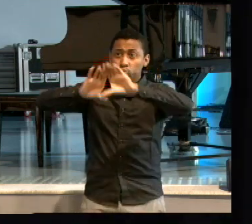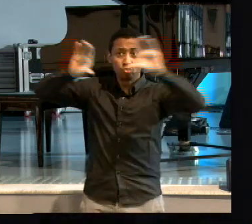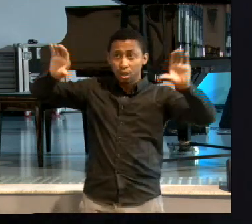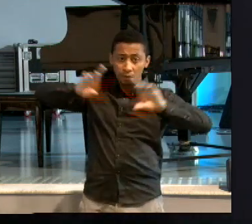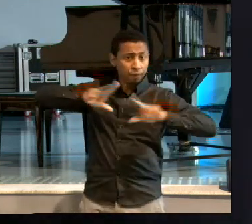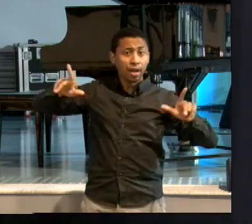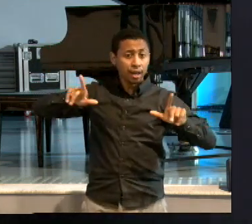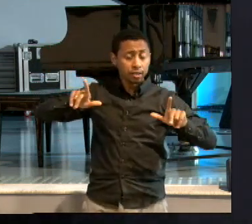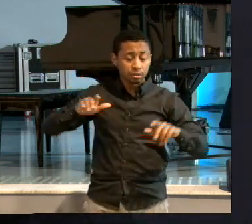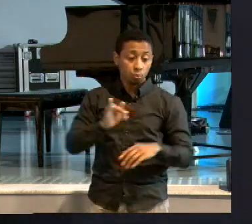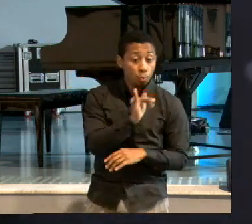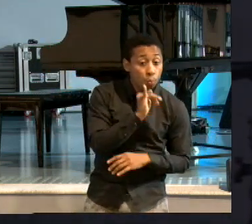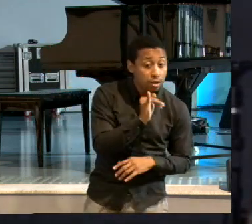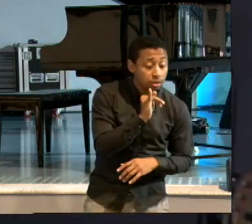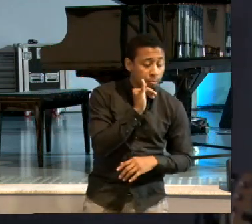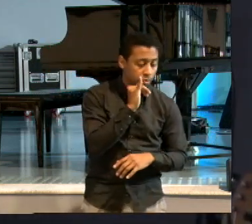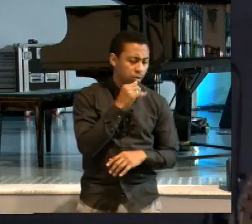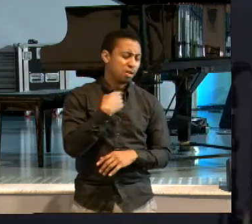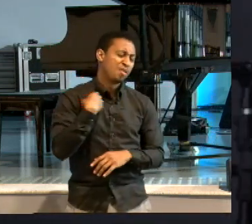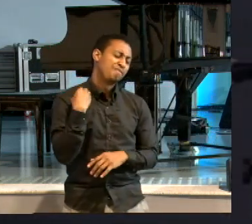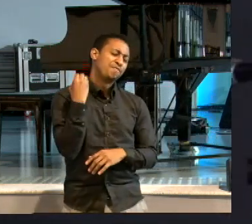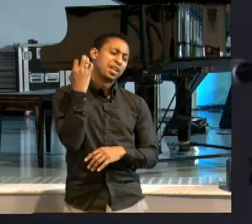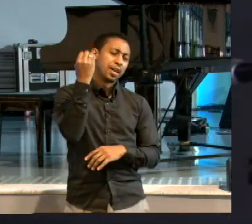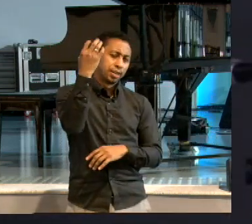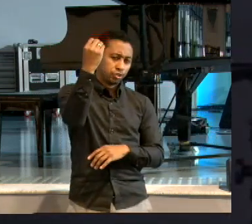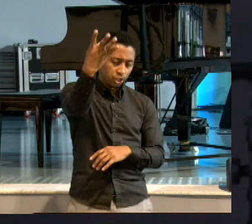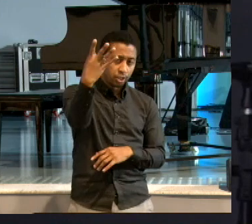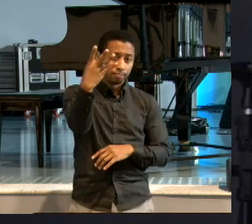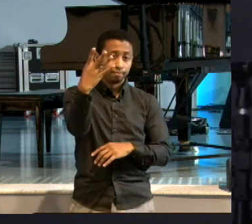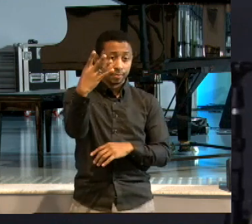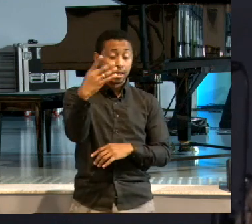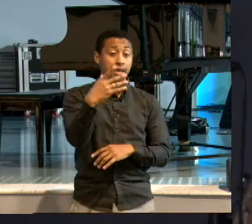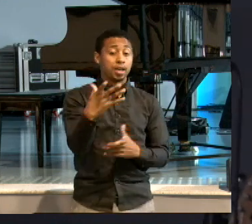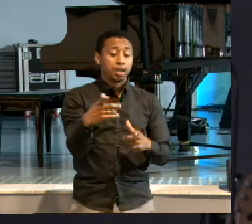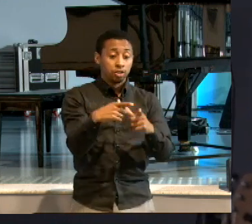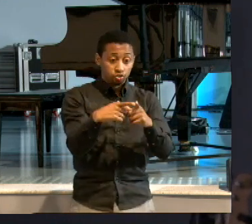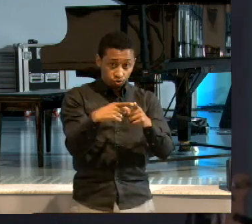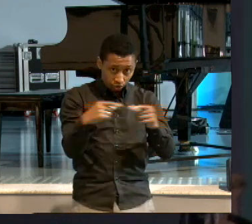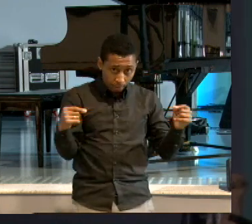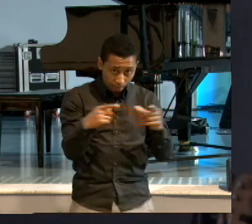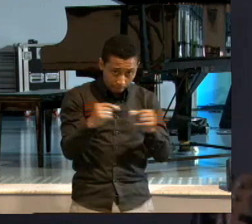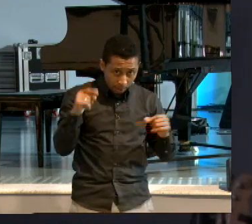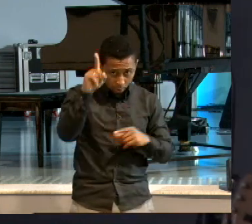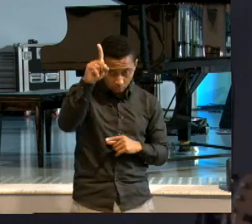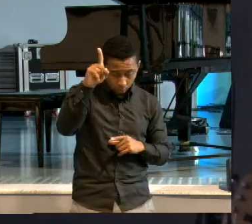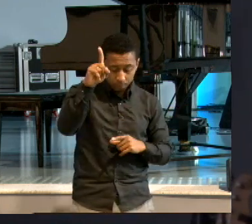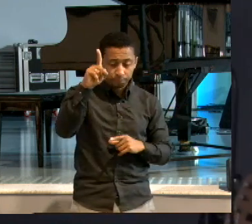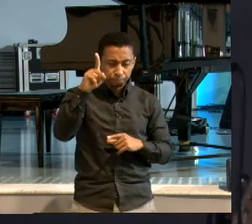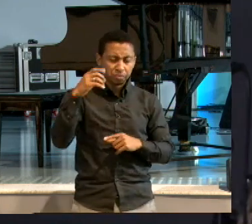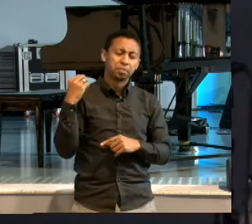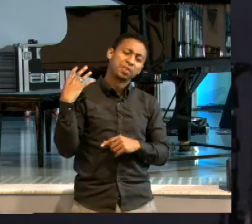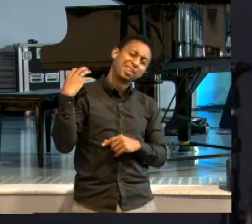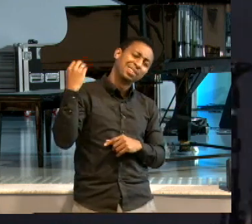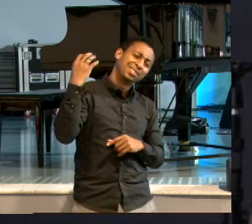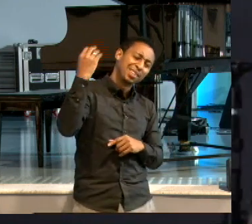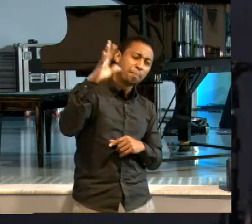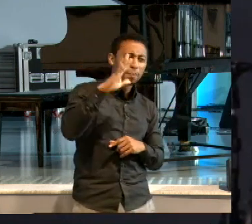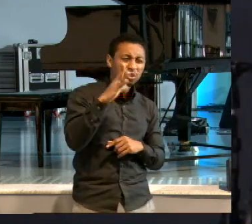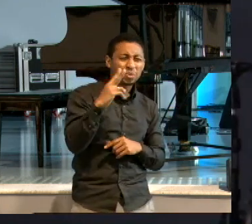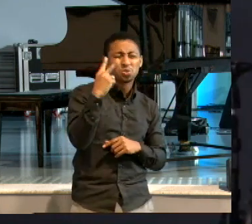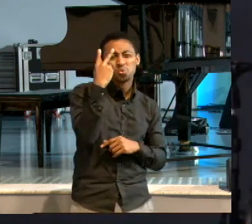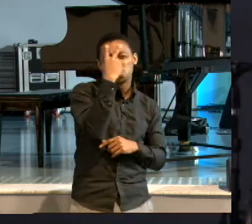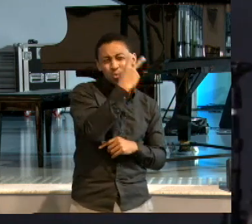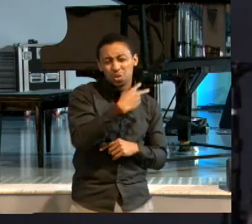Japão e nós pegamos um avião, 2 horas e meia, nós fomos, né, para Seul, na Coreia do Sul. Eu falei, você sai de um